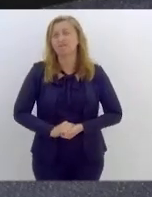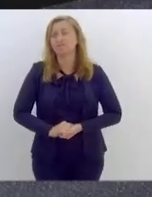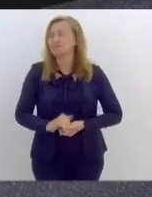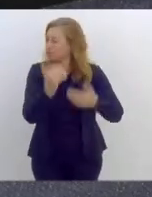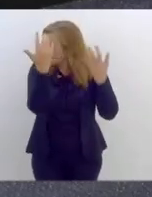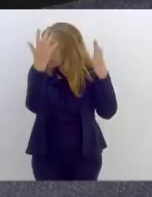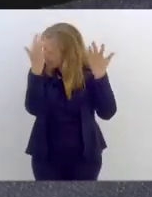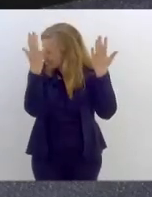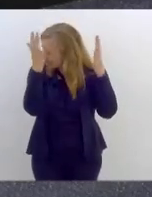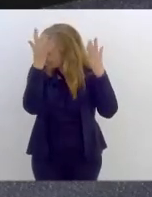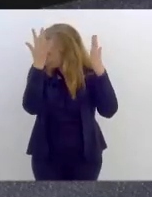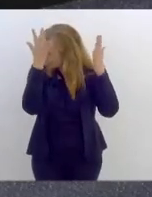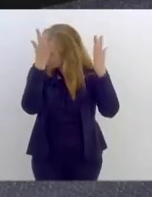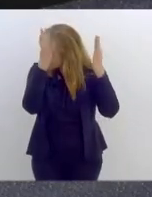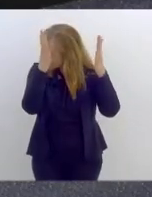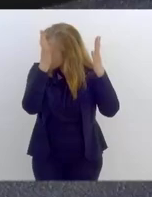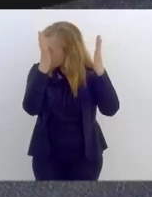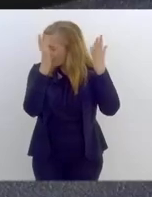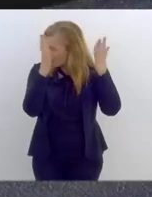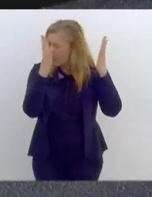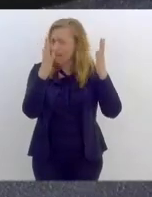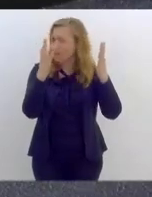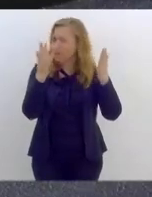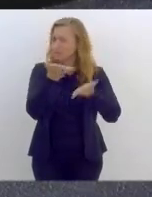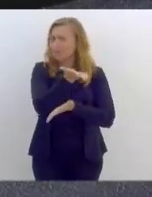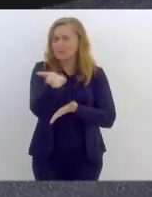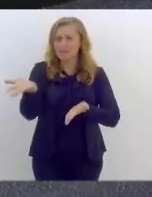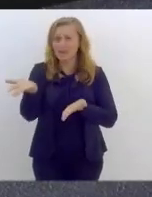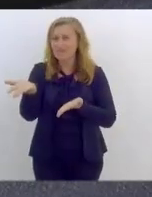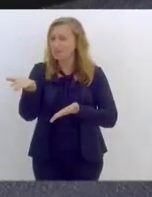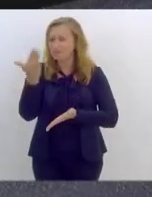aplausos. Obrigada, para essa plateia linda. Ah.